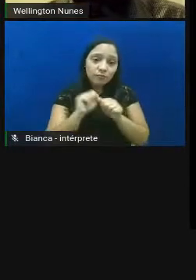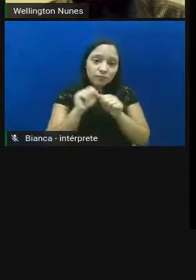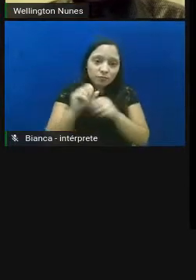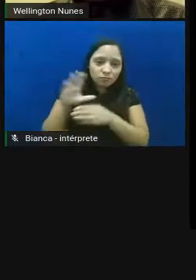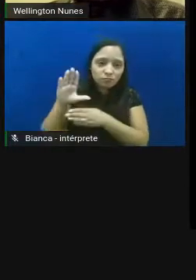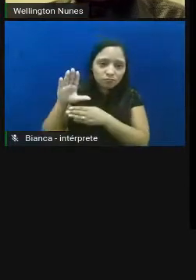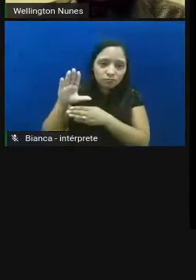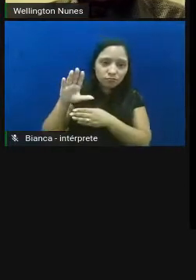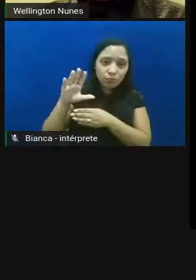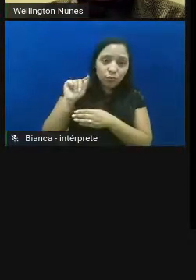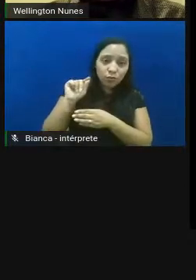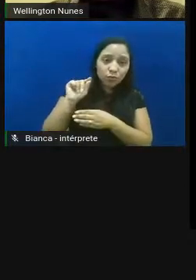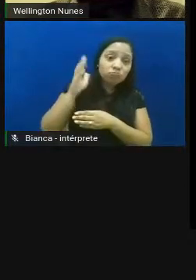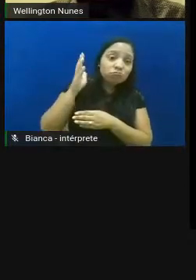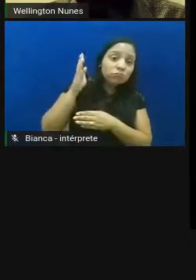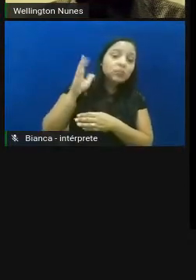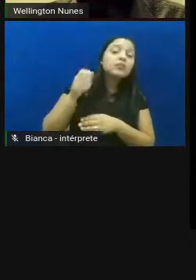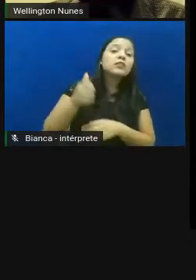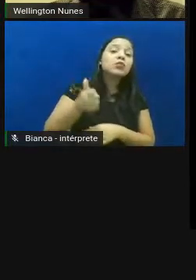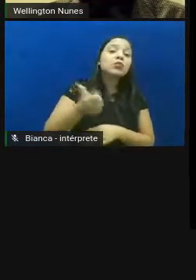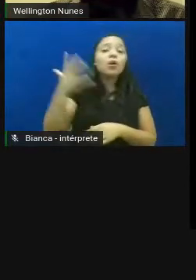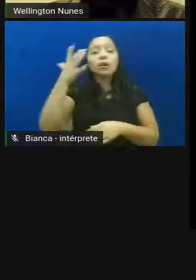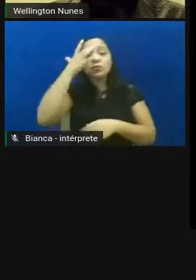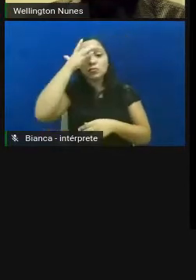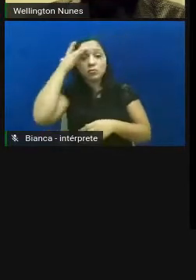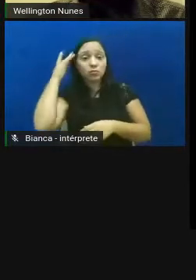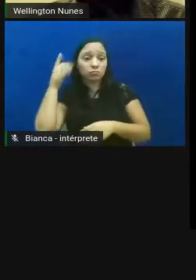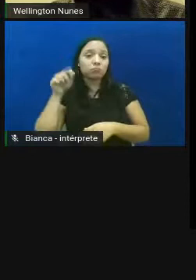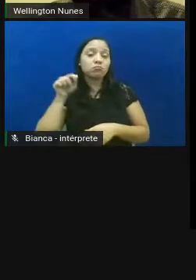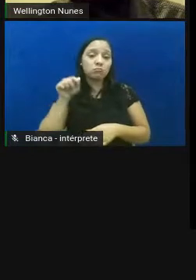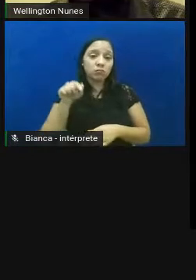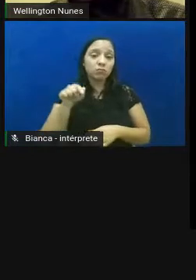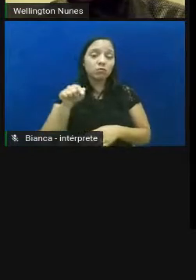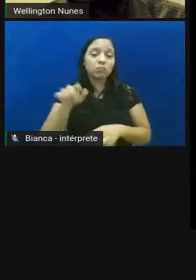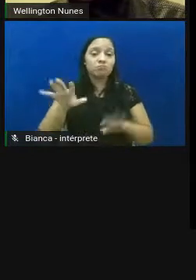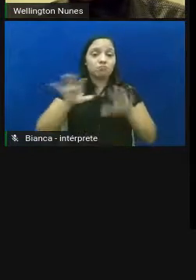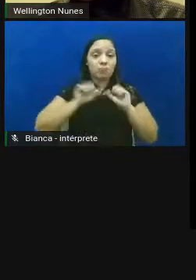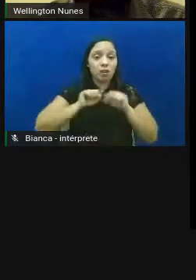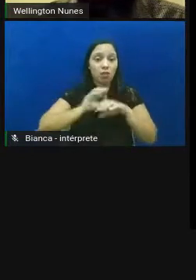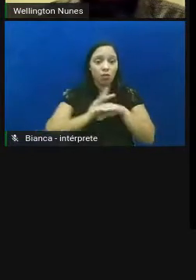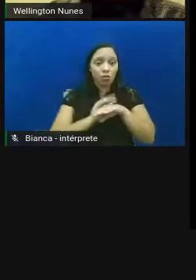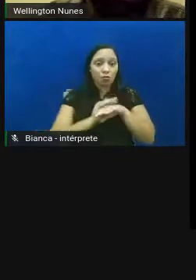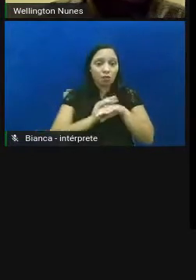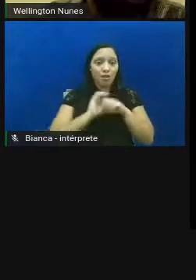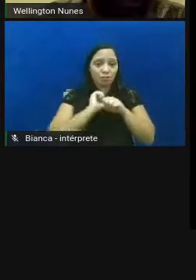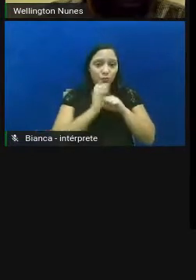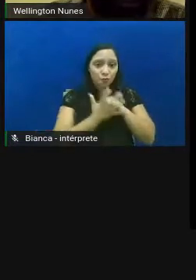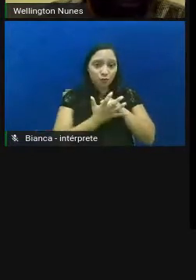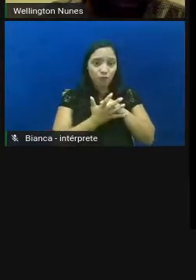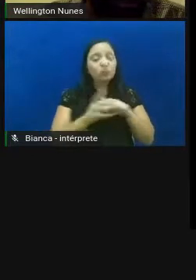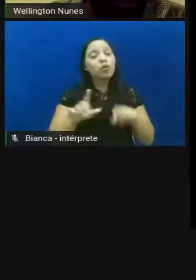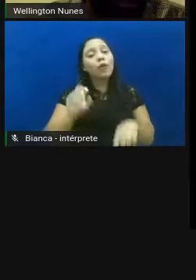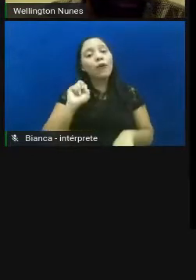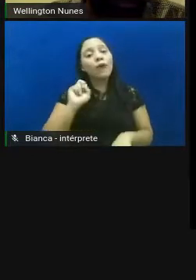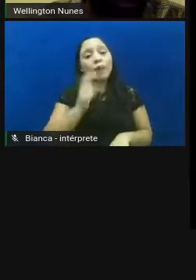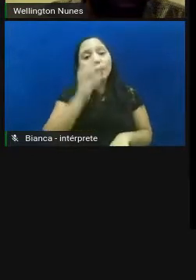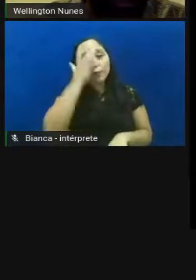casos confirmados e dos óbitos por Covid-19 em Goiânia e também no estado de